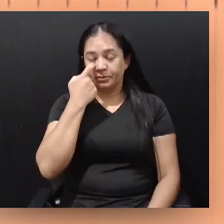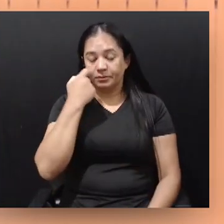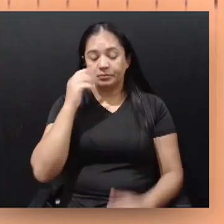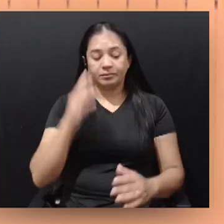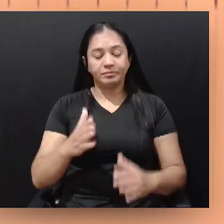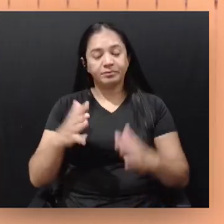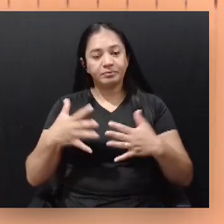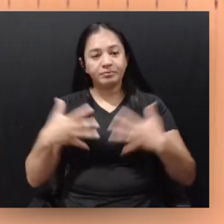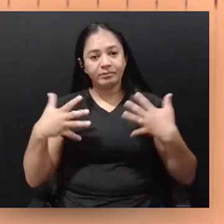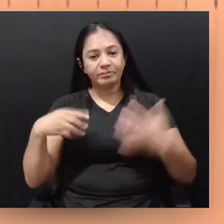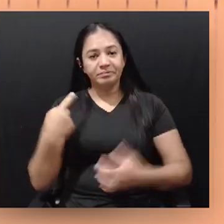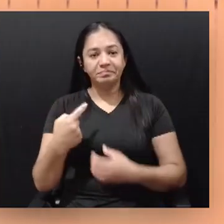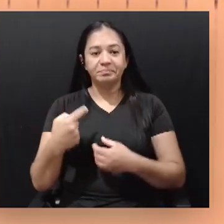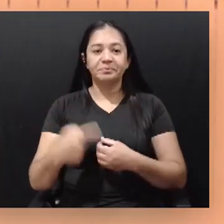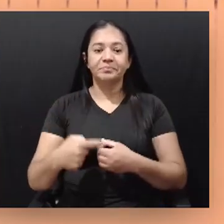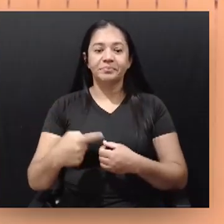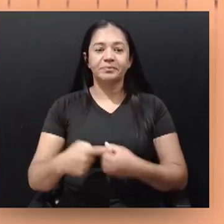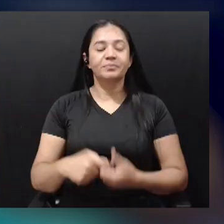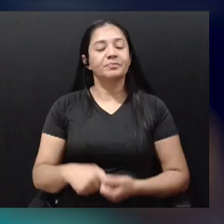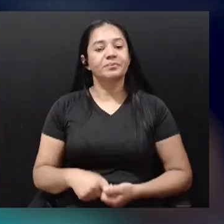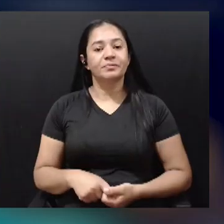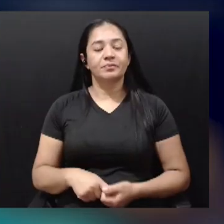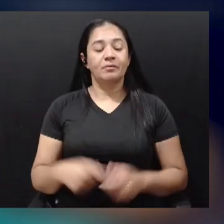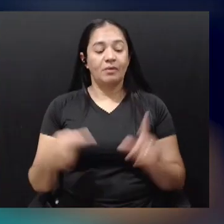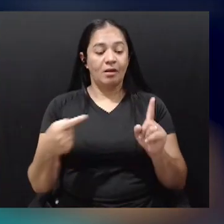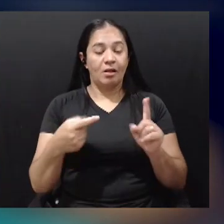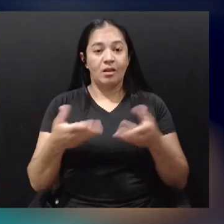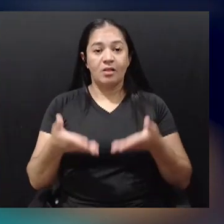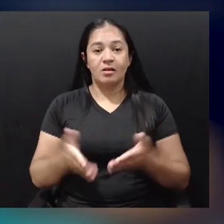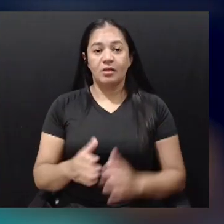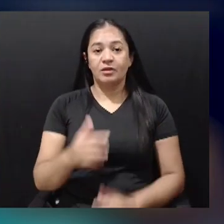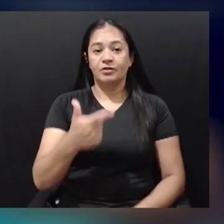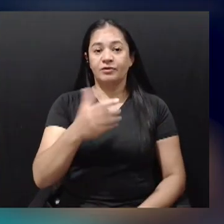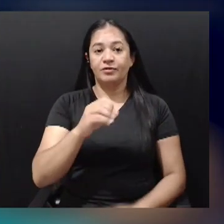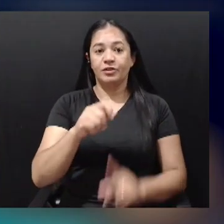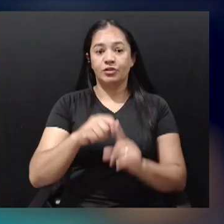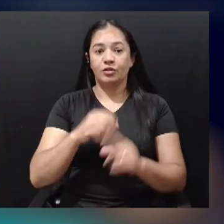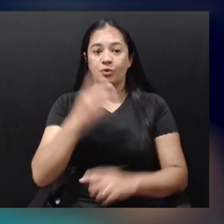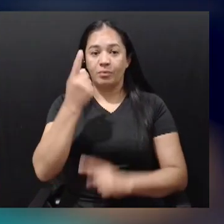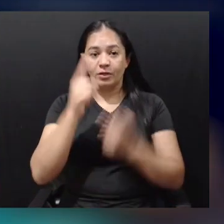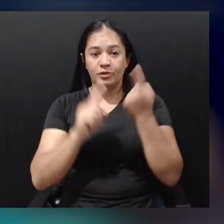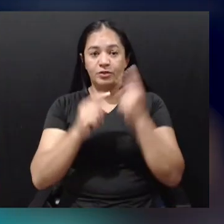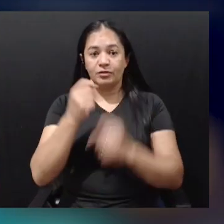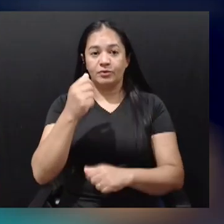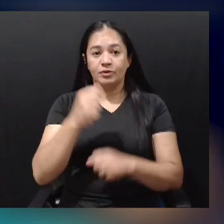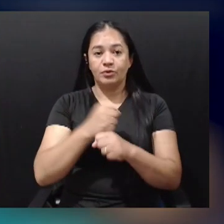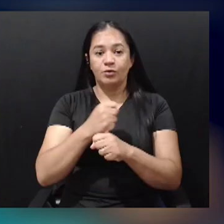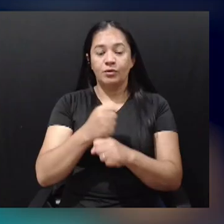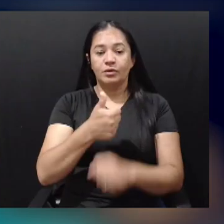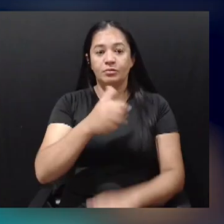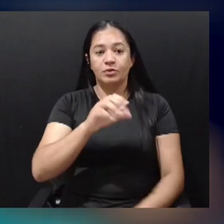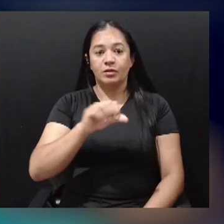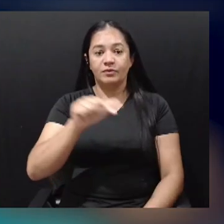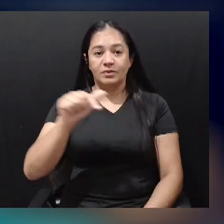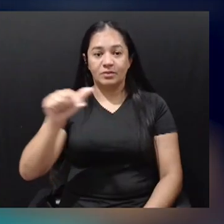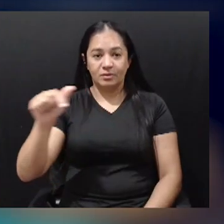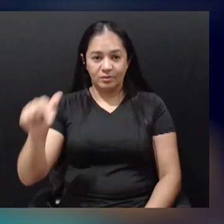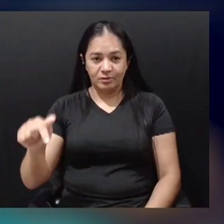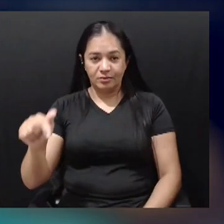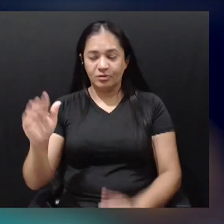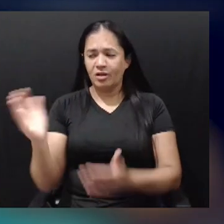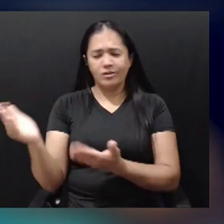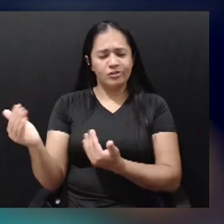cidade. Carlos nasceu em 20 de fevereiro de 1977, é um jovem ainda,